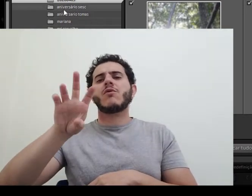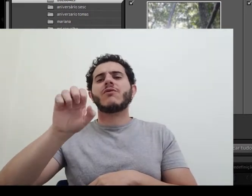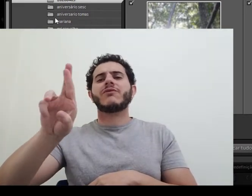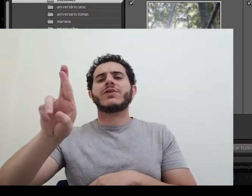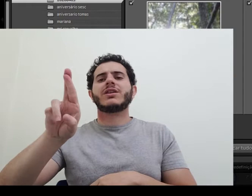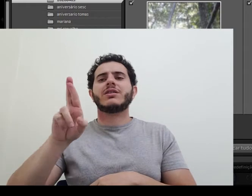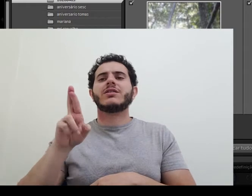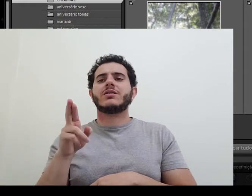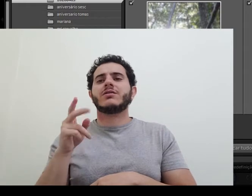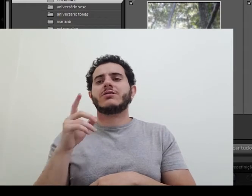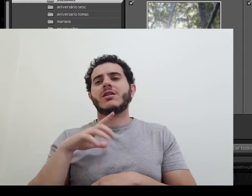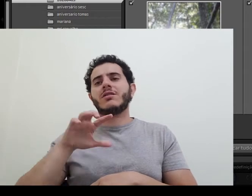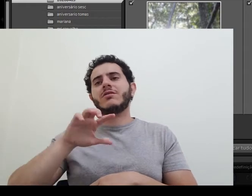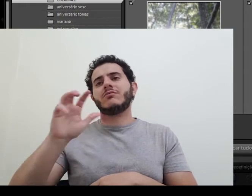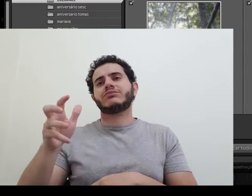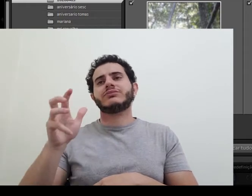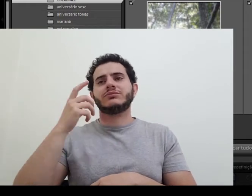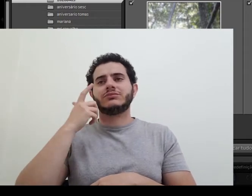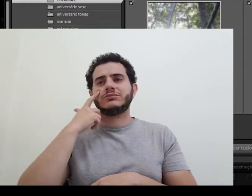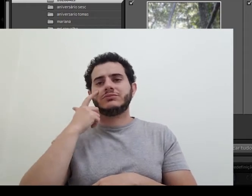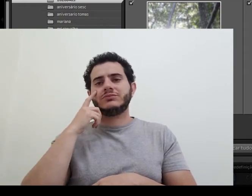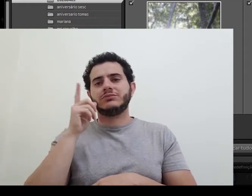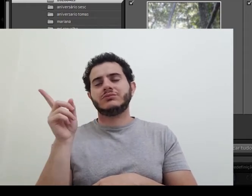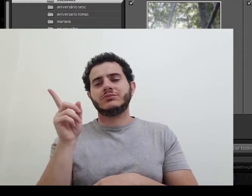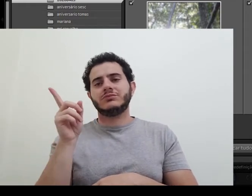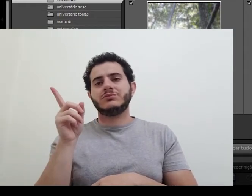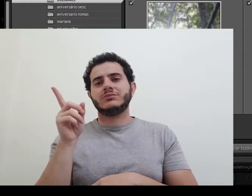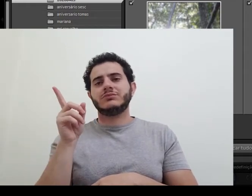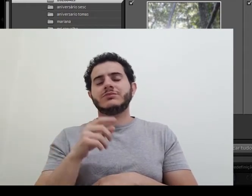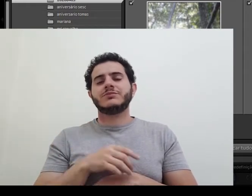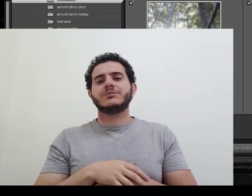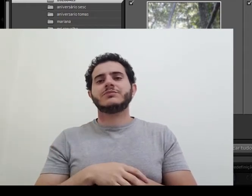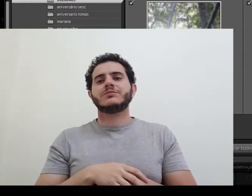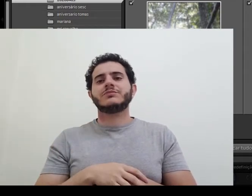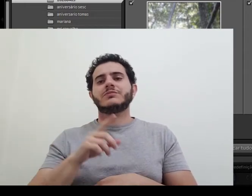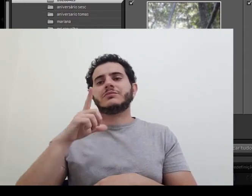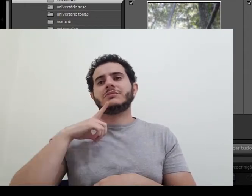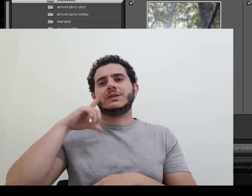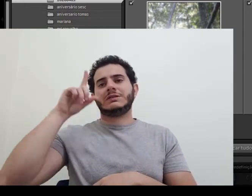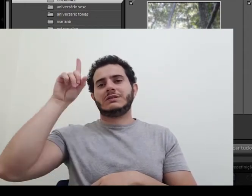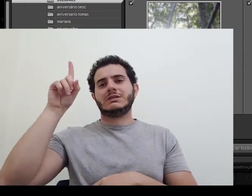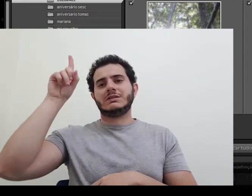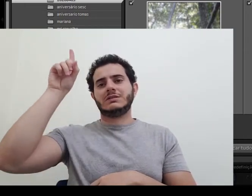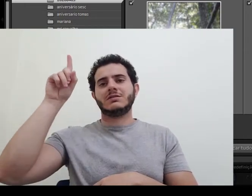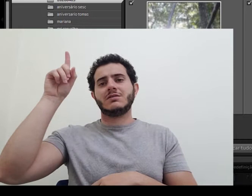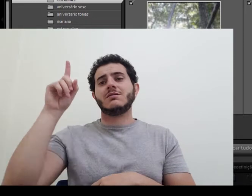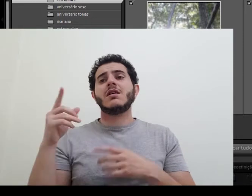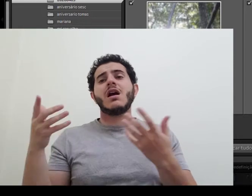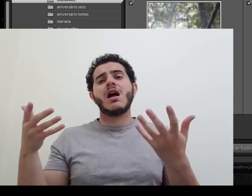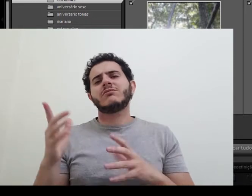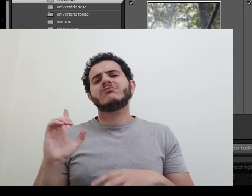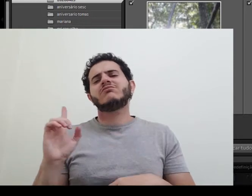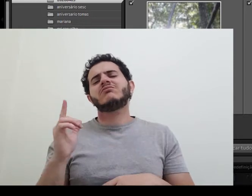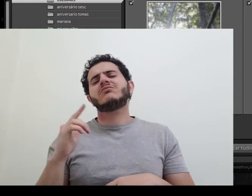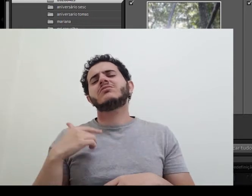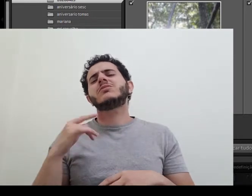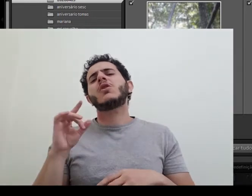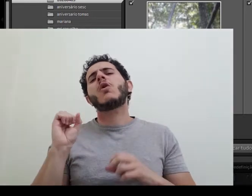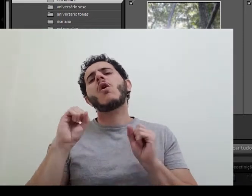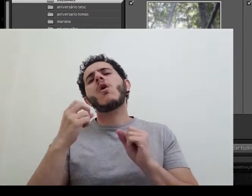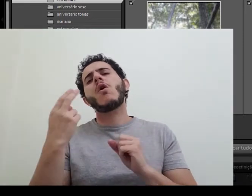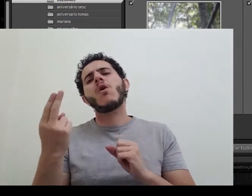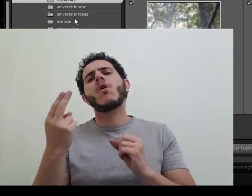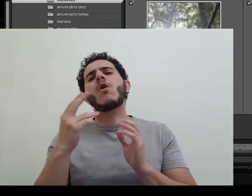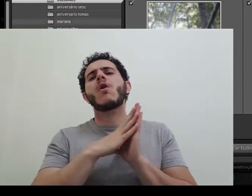tirar do lugar que ela está e mover para outra pasta. Aqui do lado direito aparece a outra pasta que eu posso escolher. Não é o caso agora. Como eu poderia